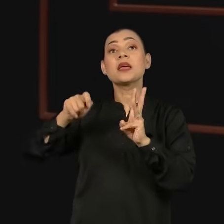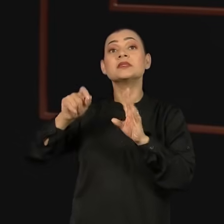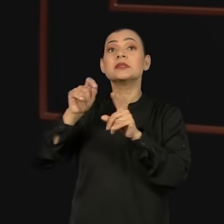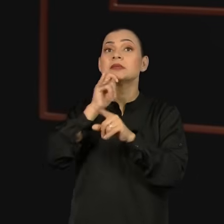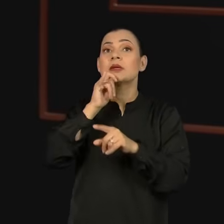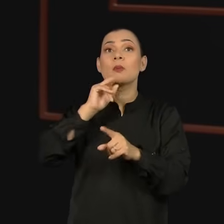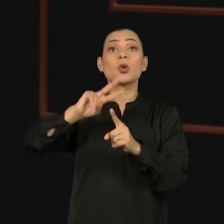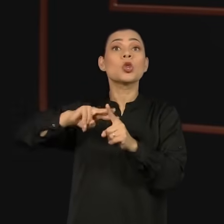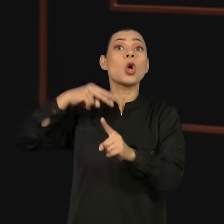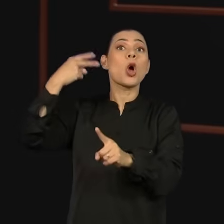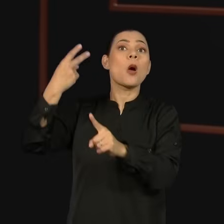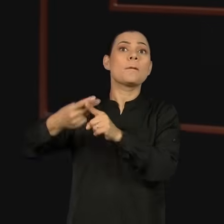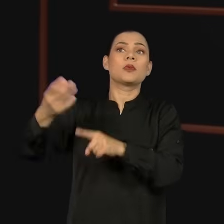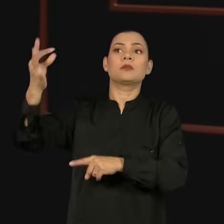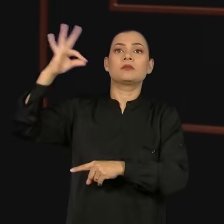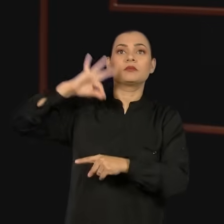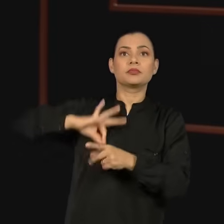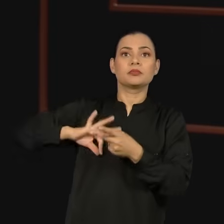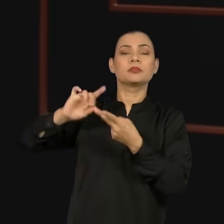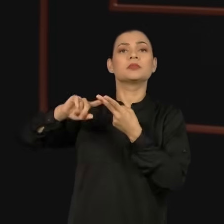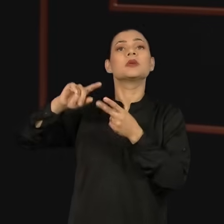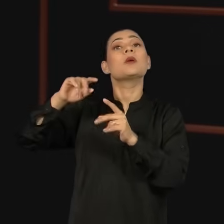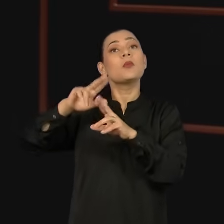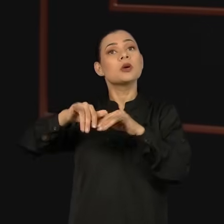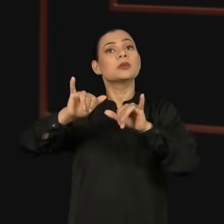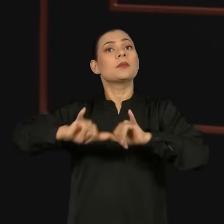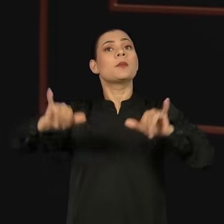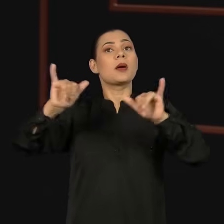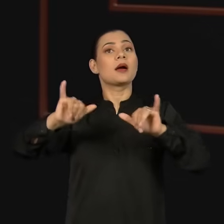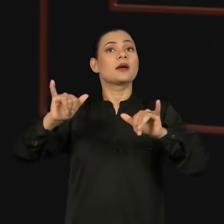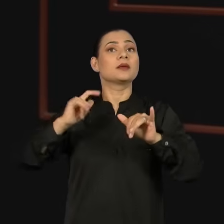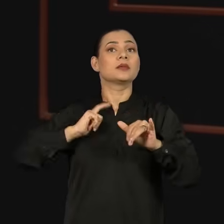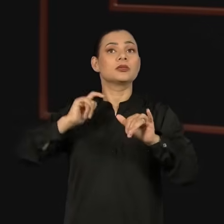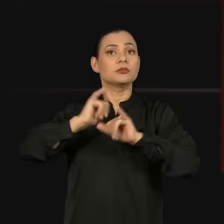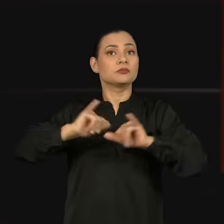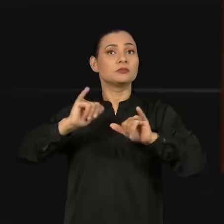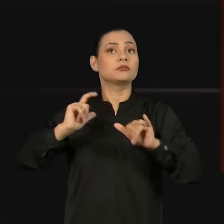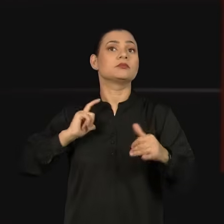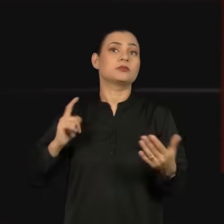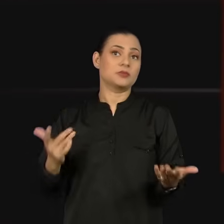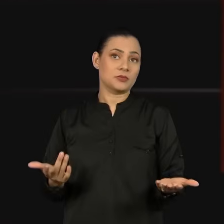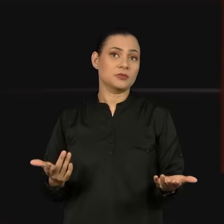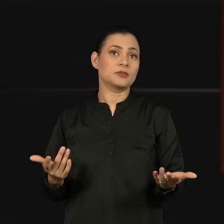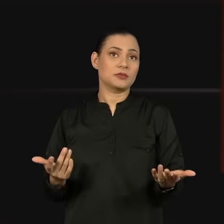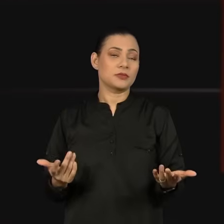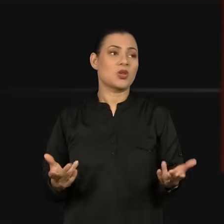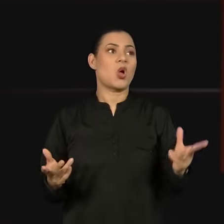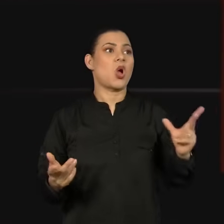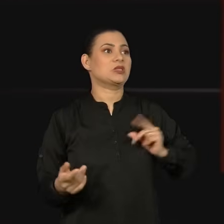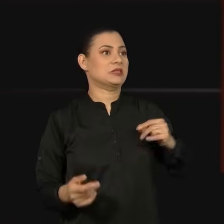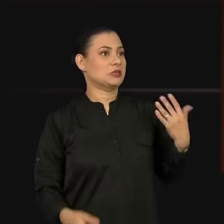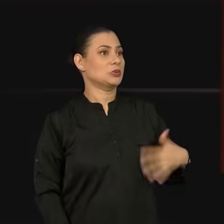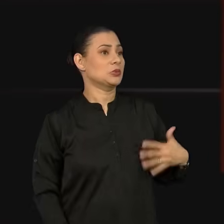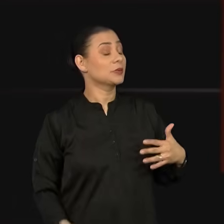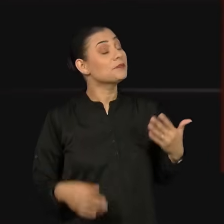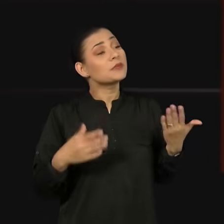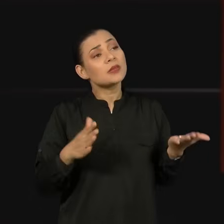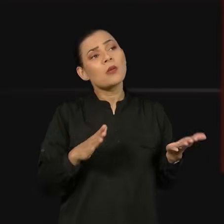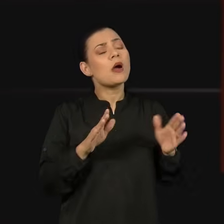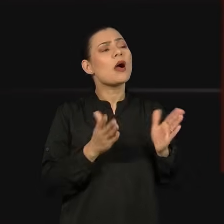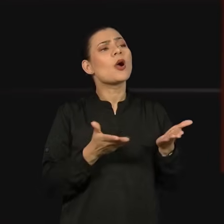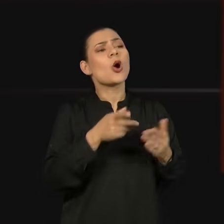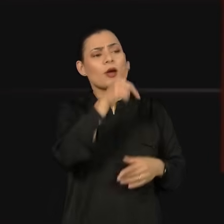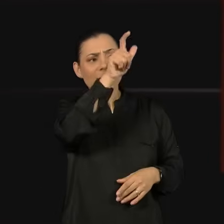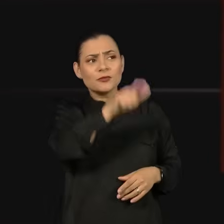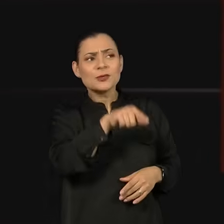assim, o dobro, só com o merchandising que tinha aparecido. Olha só. Bom, agora, o Flávio de